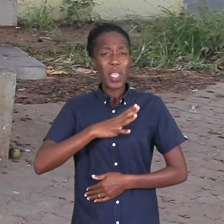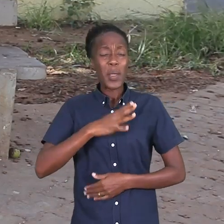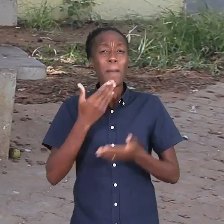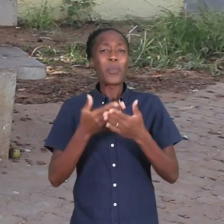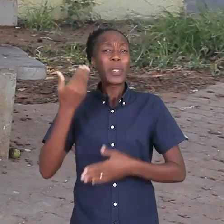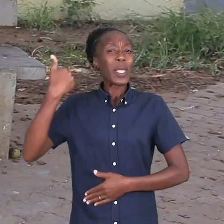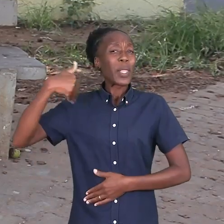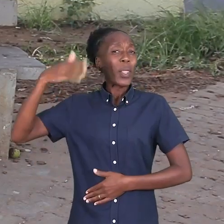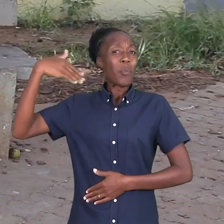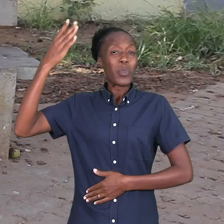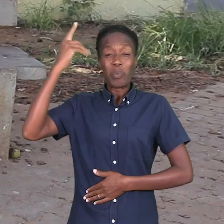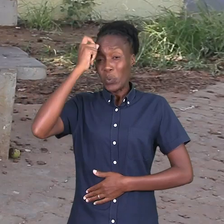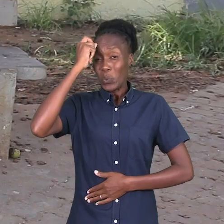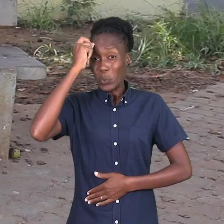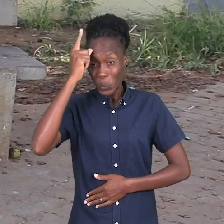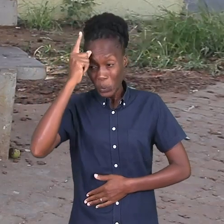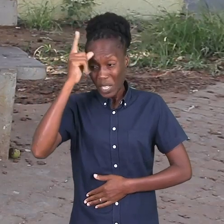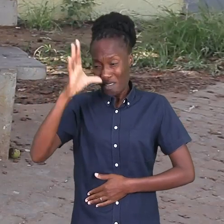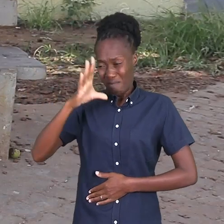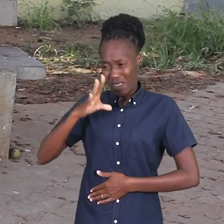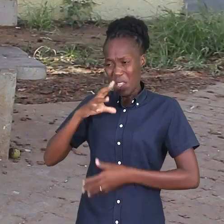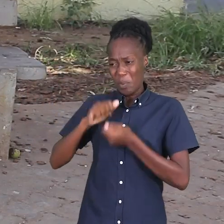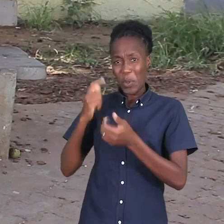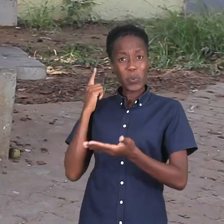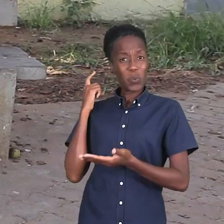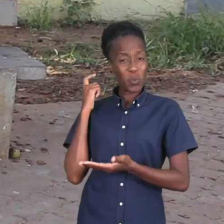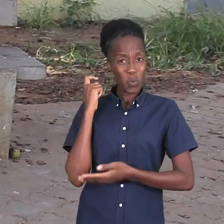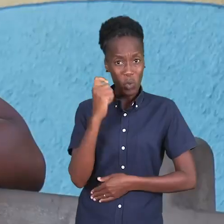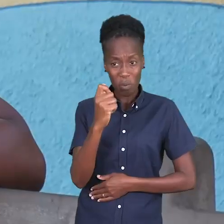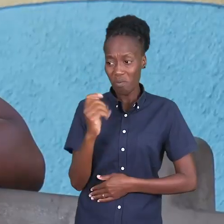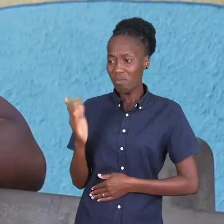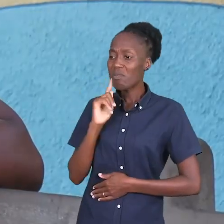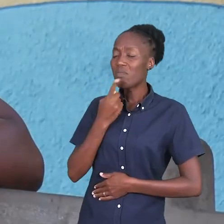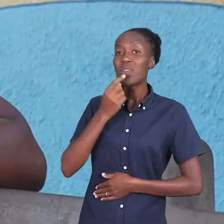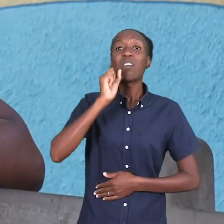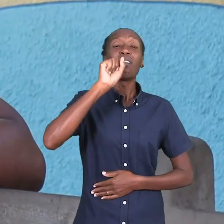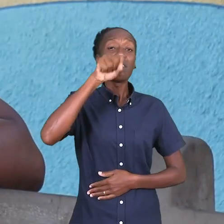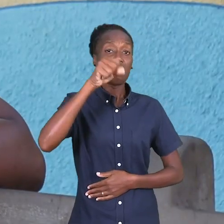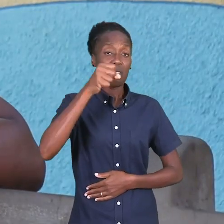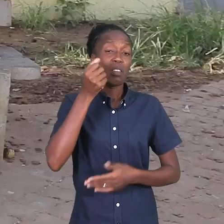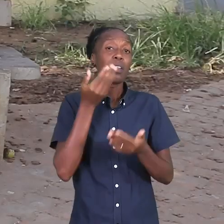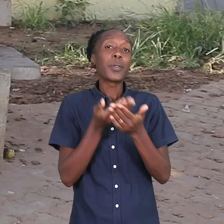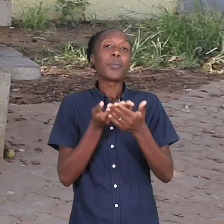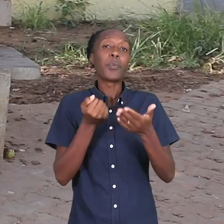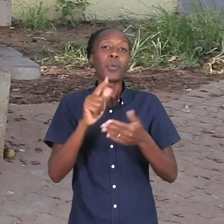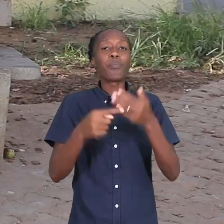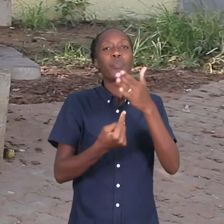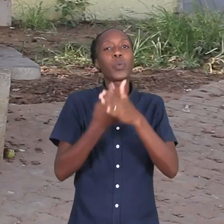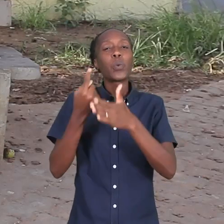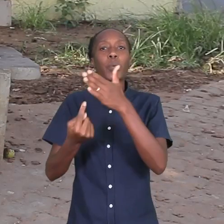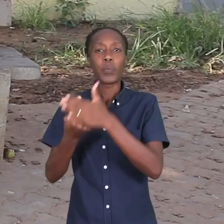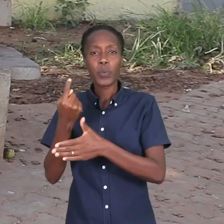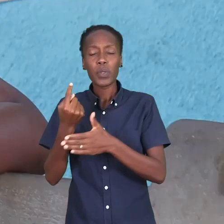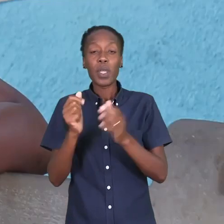alguma forma, a influência do meio em que estamos, daqueles primeiros exemplos que temos? Sim, sim. Então,